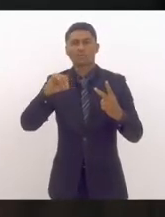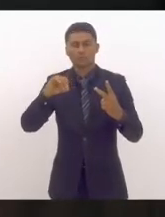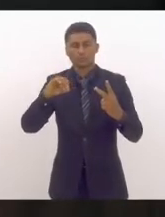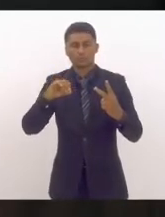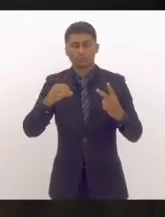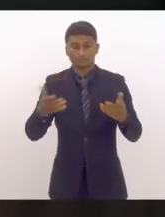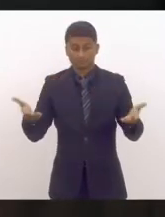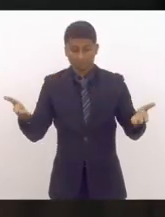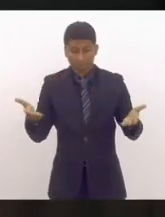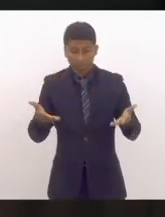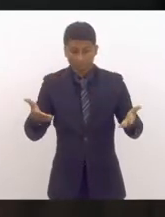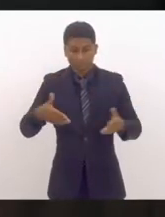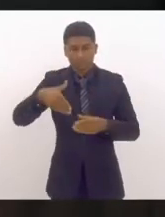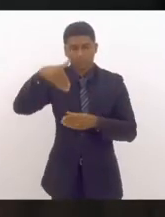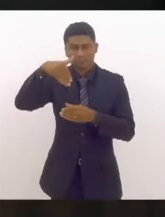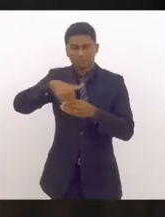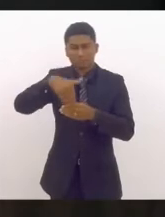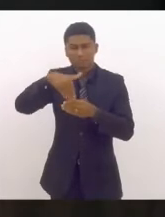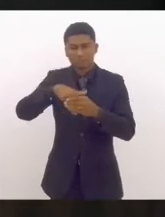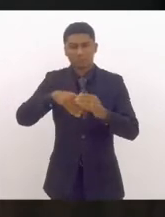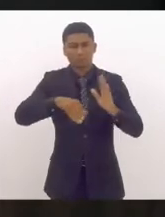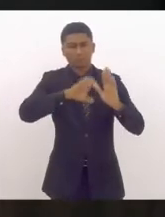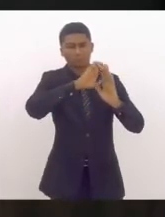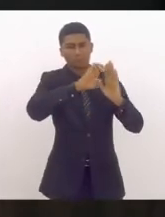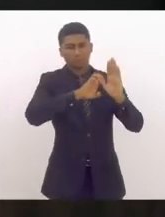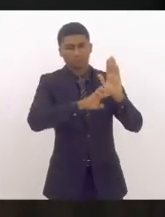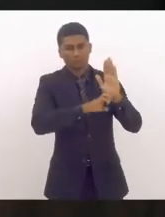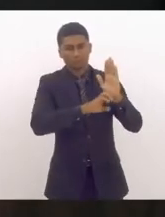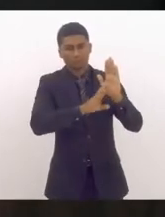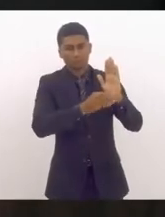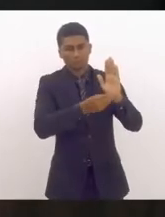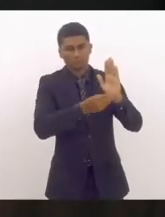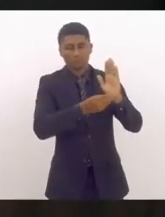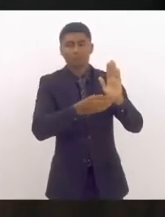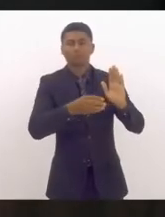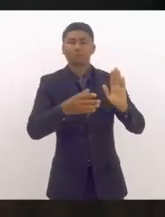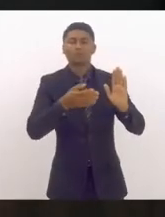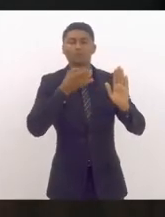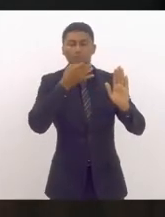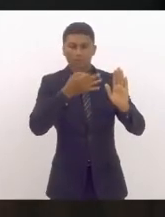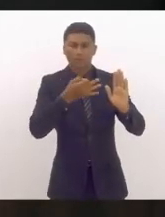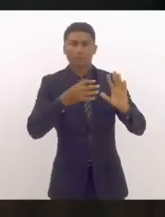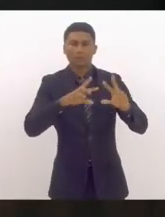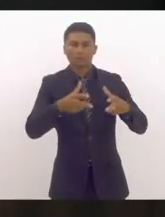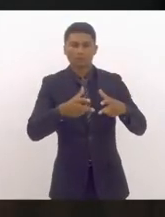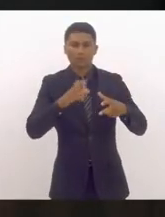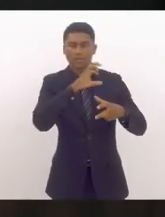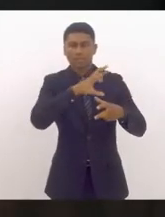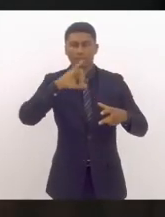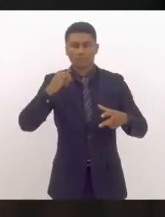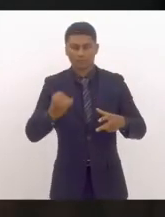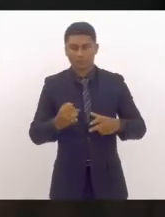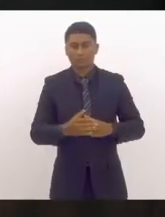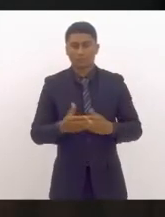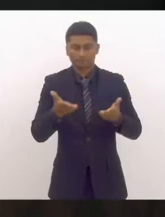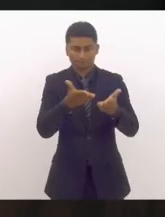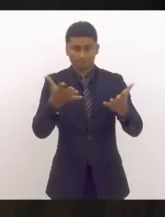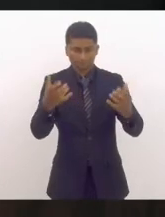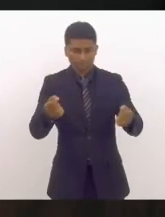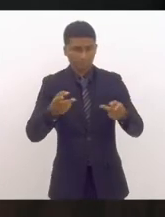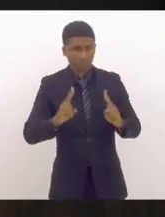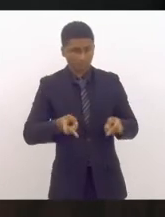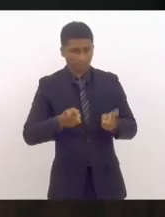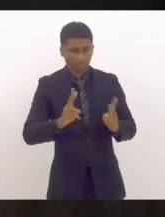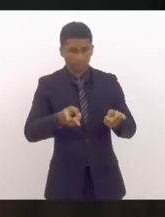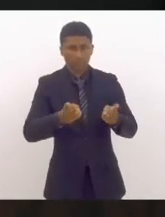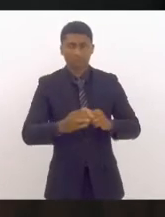votação, as emendas com parecer favorável da Comissão de Constituição e Justiça. Se os que aprovam, por isso, como estão